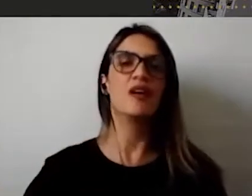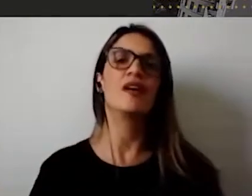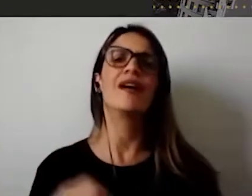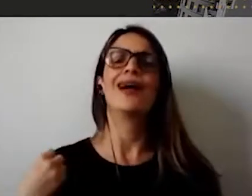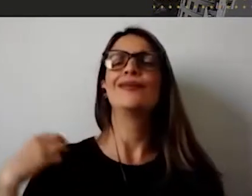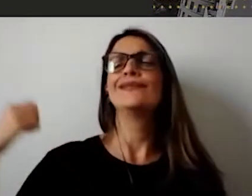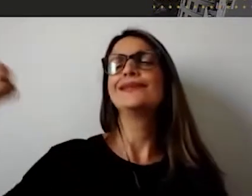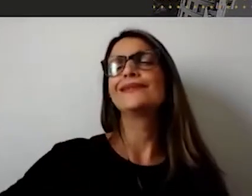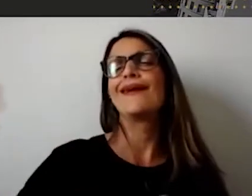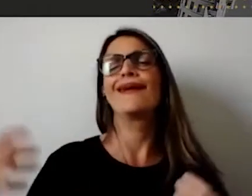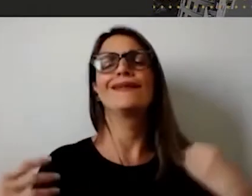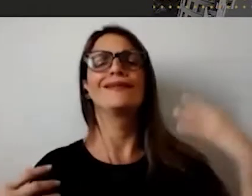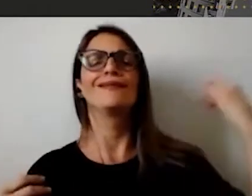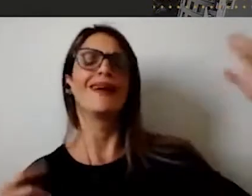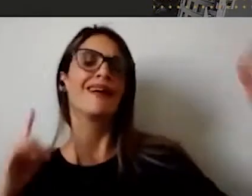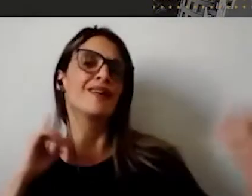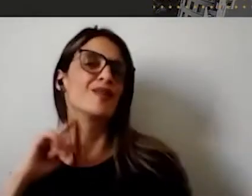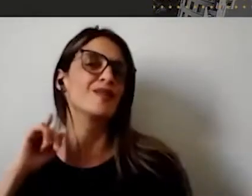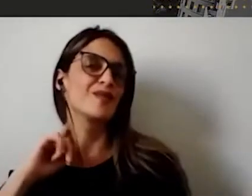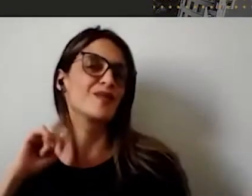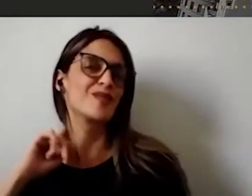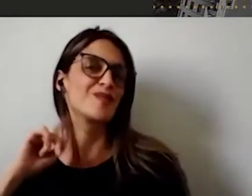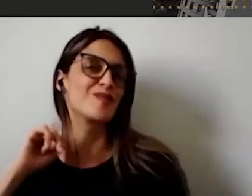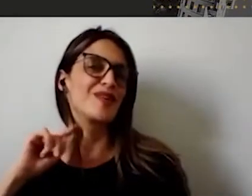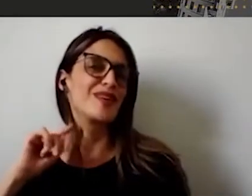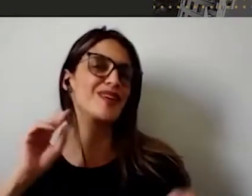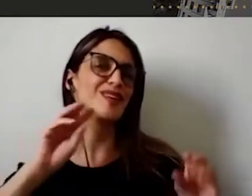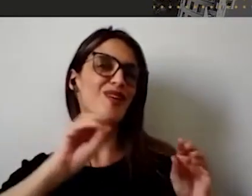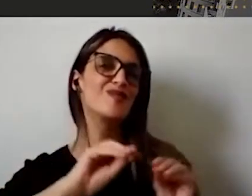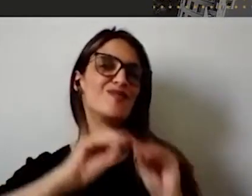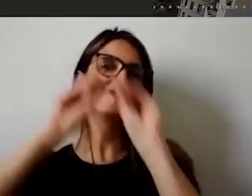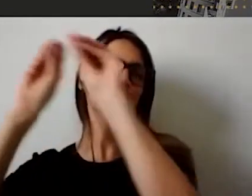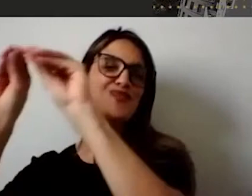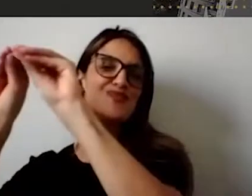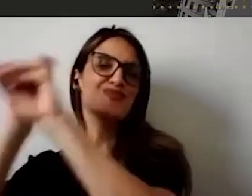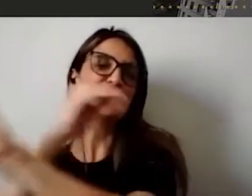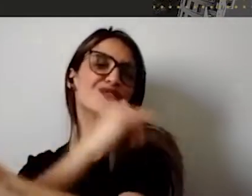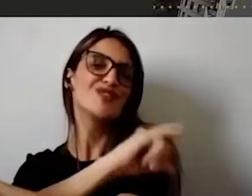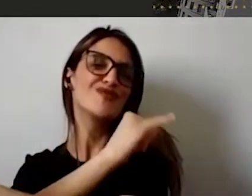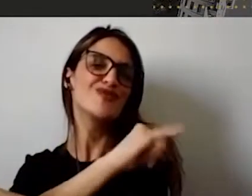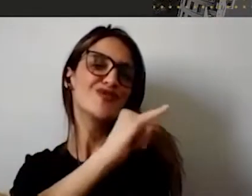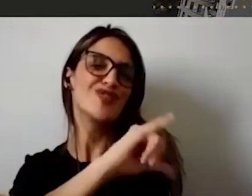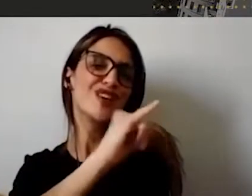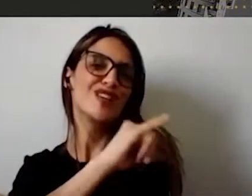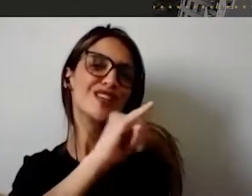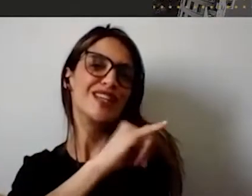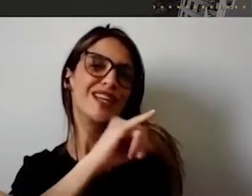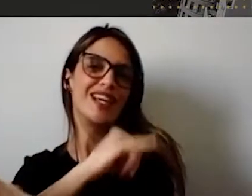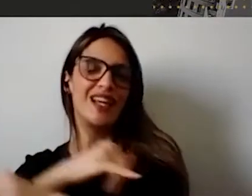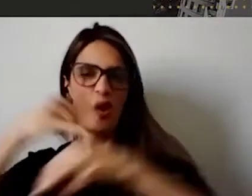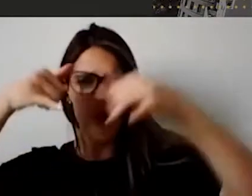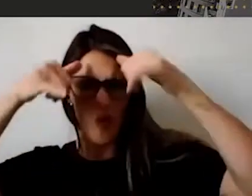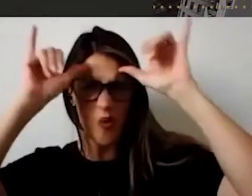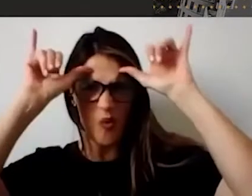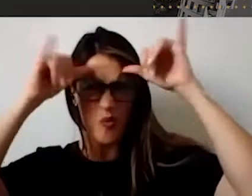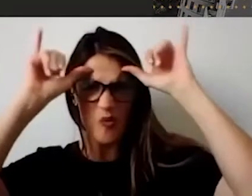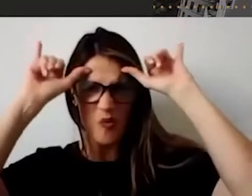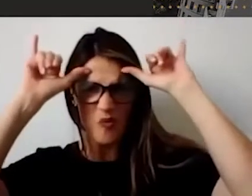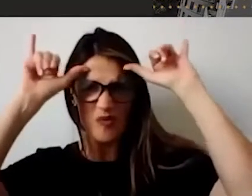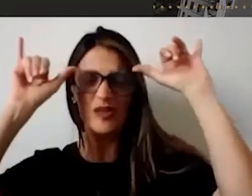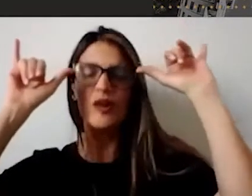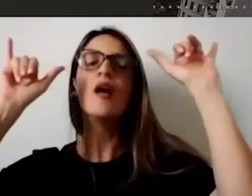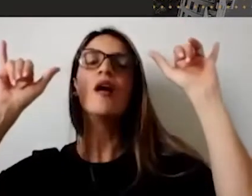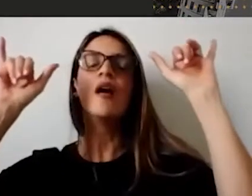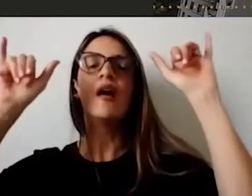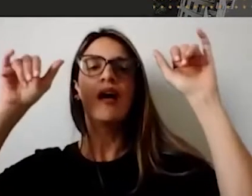de Minas, de Montes Claros, até o Rio de Janeiro, com uma tropa de burros, levando 50 burros